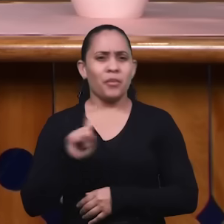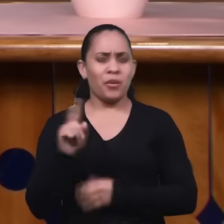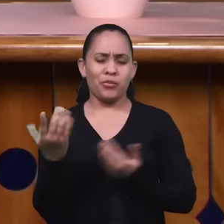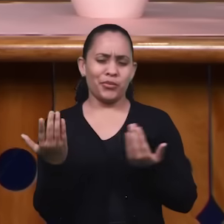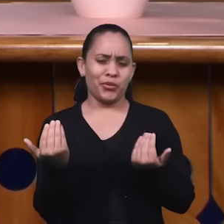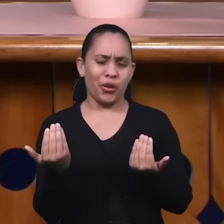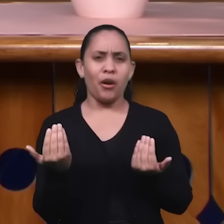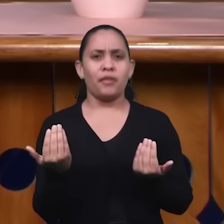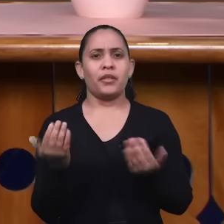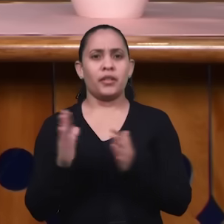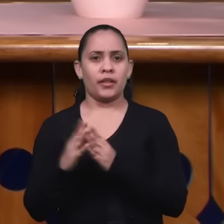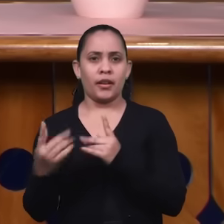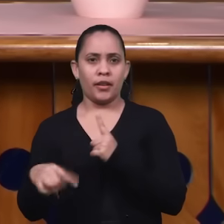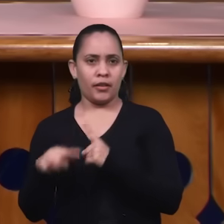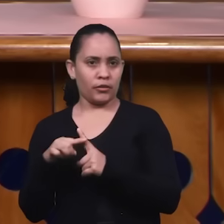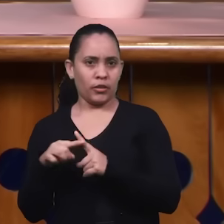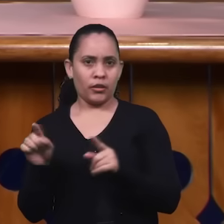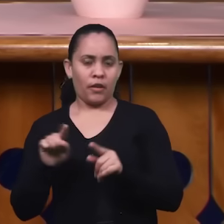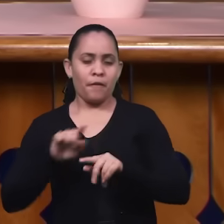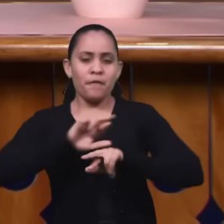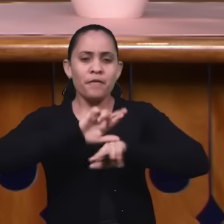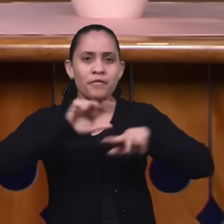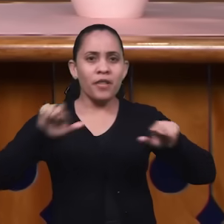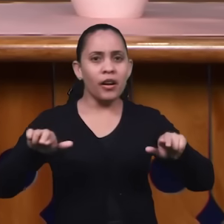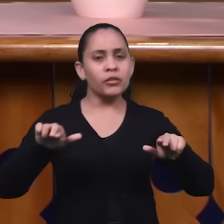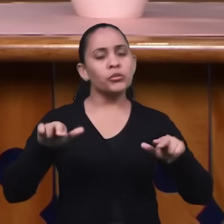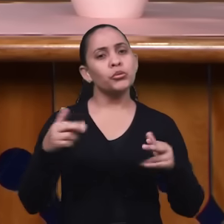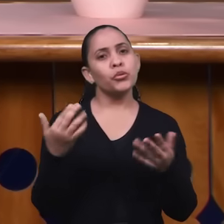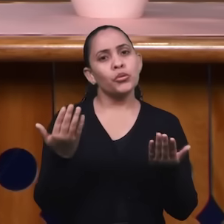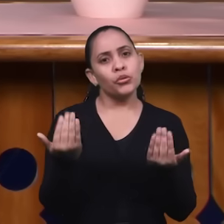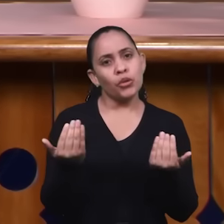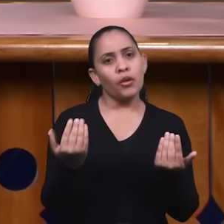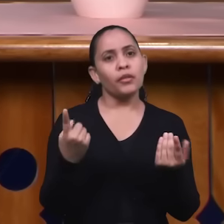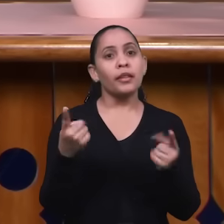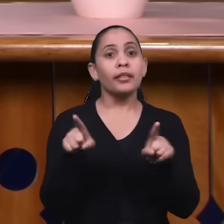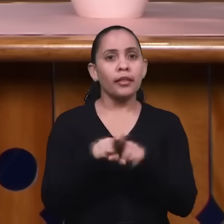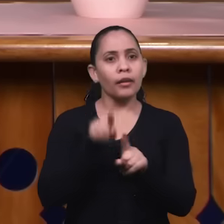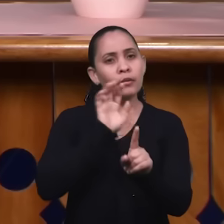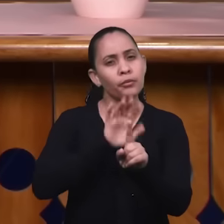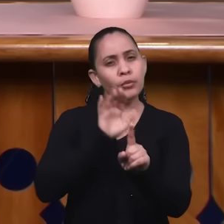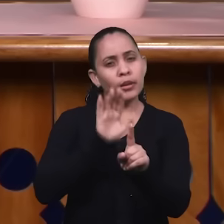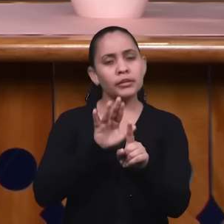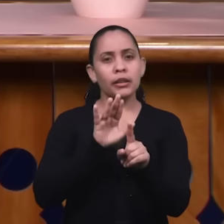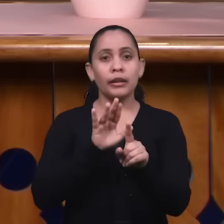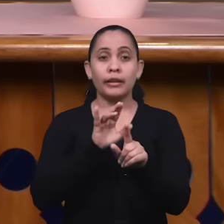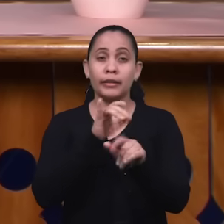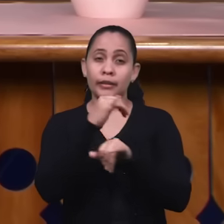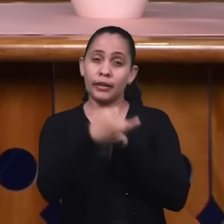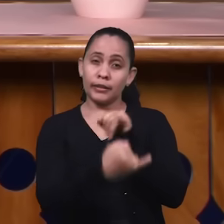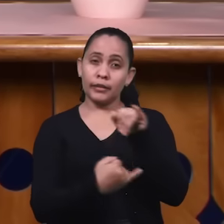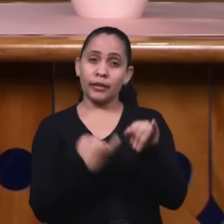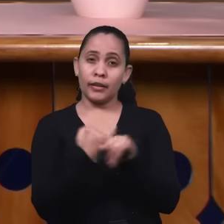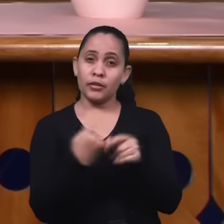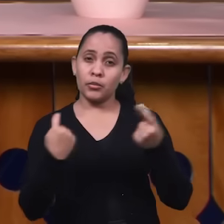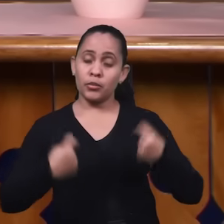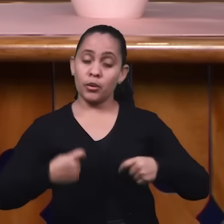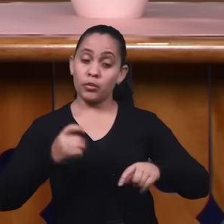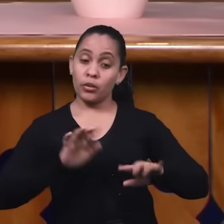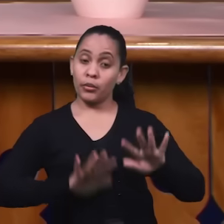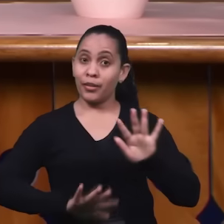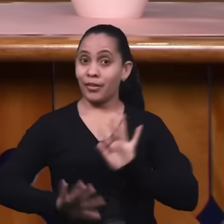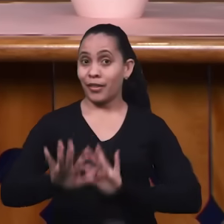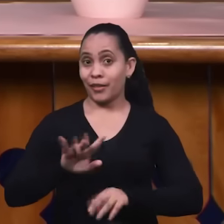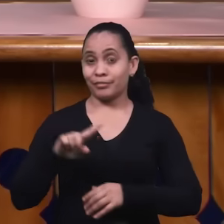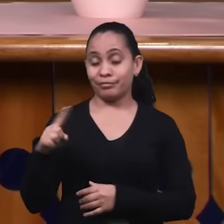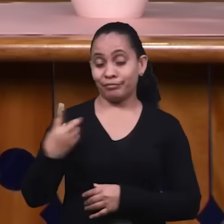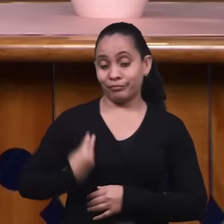jovens, de modo geral, têm uma influência muito grande na internet. E nós temos que tomar um certo cuidado disso. Porque a nossa vida